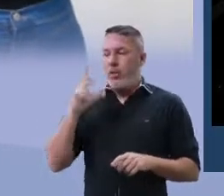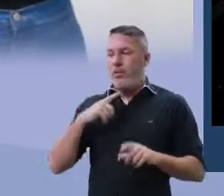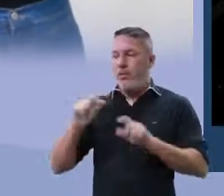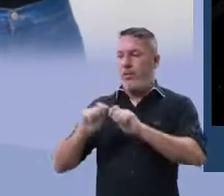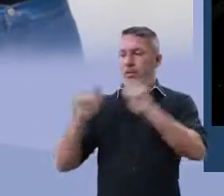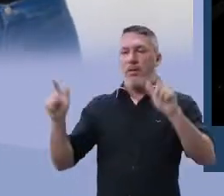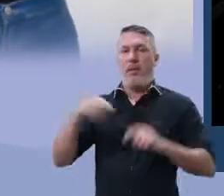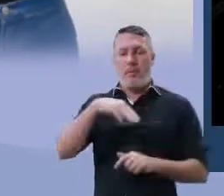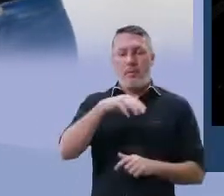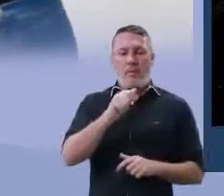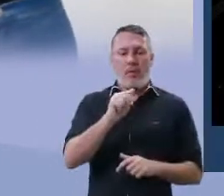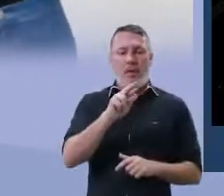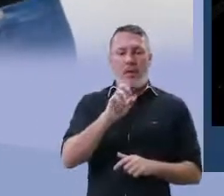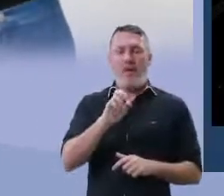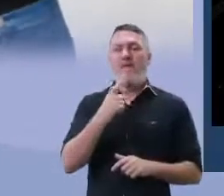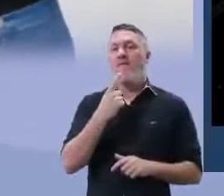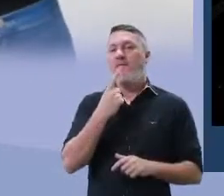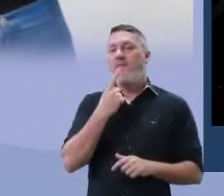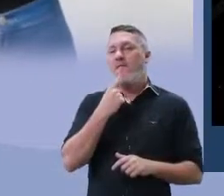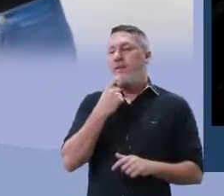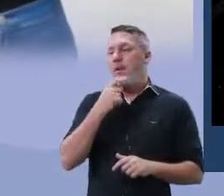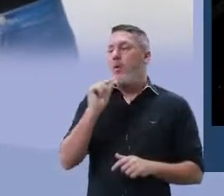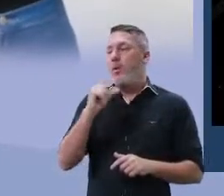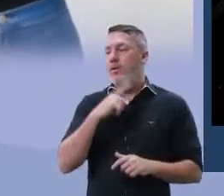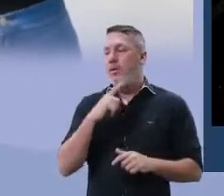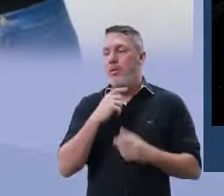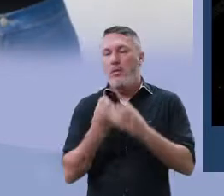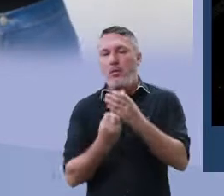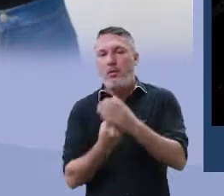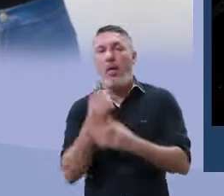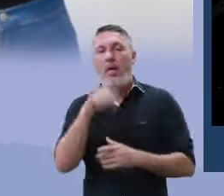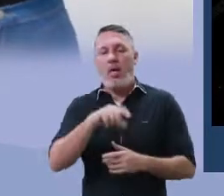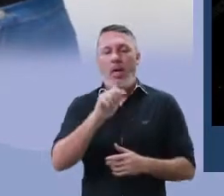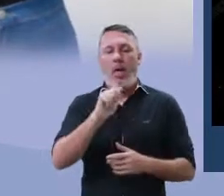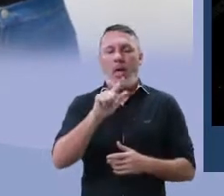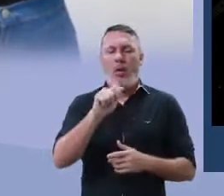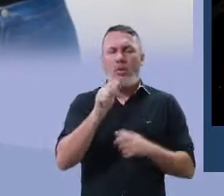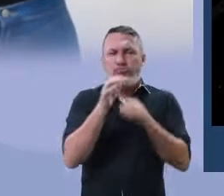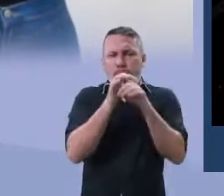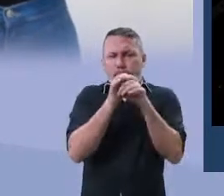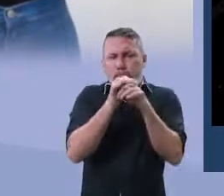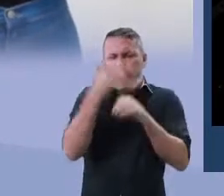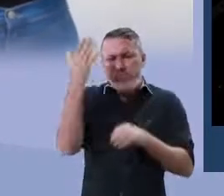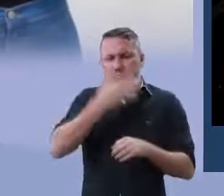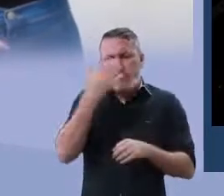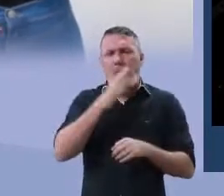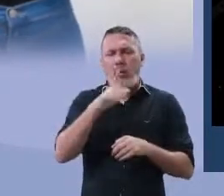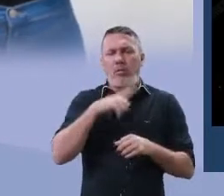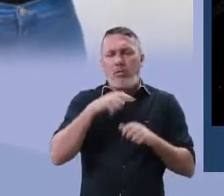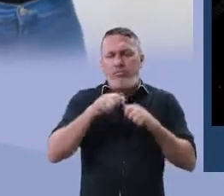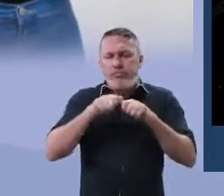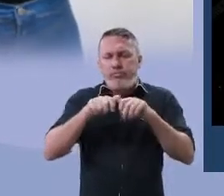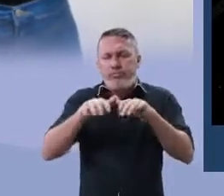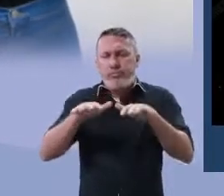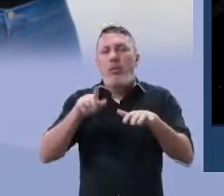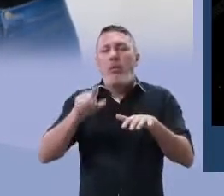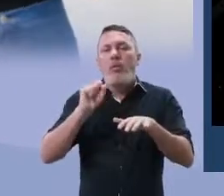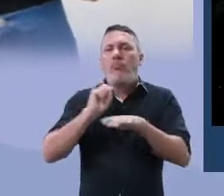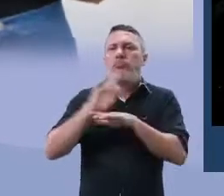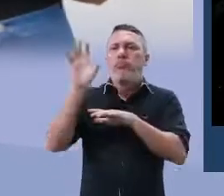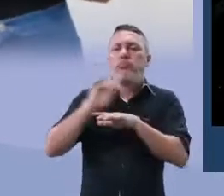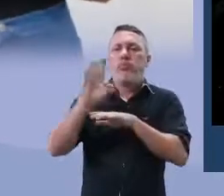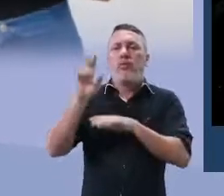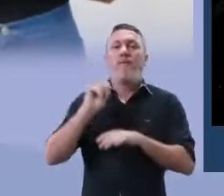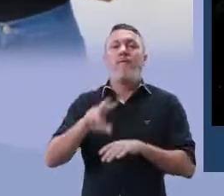A maré vermelha, ela é uma proliferação de dinoflagelados, que são algas microscópicas. E o que